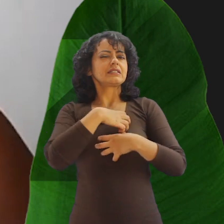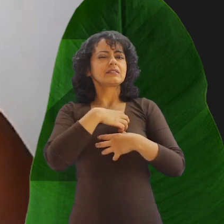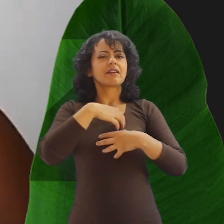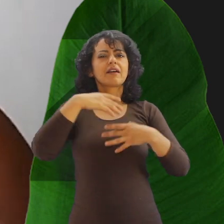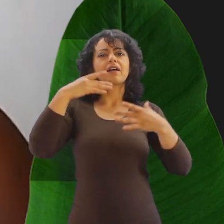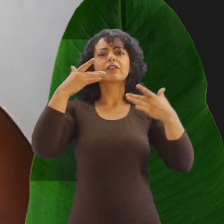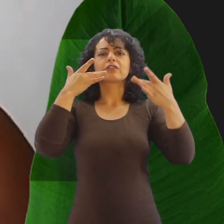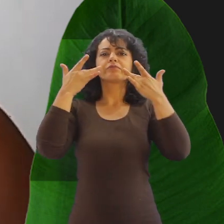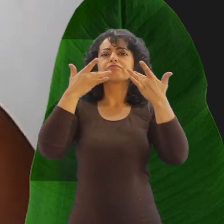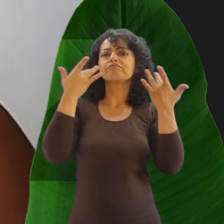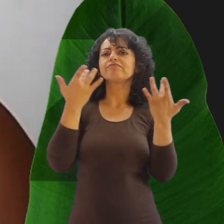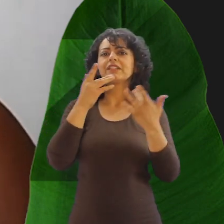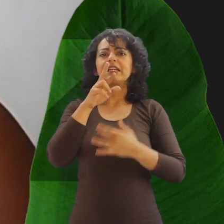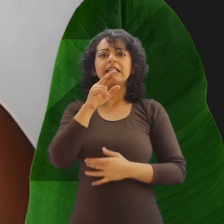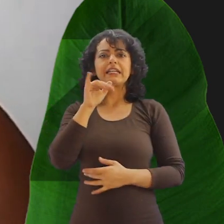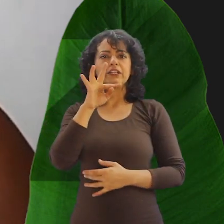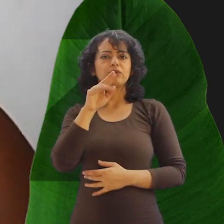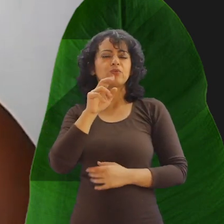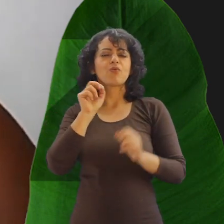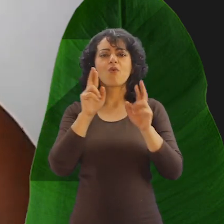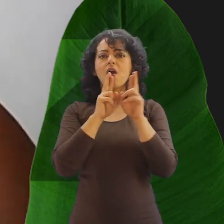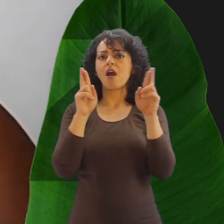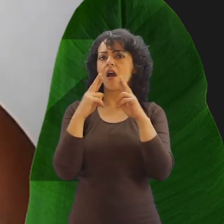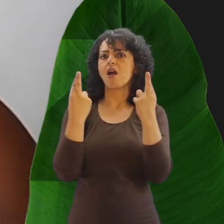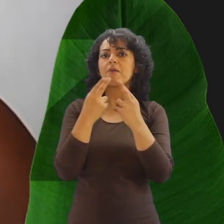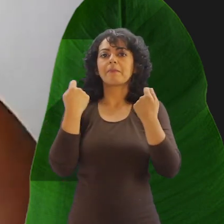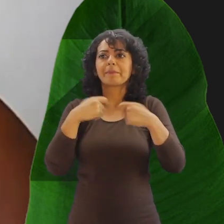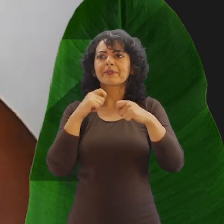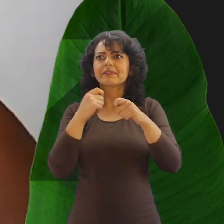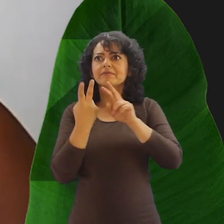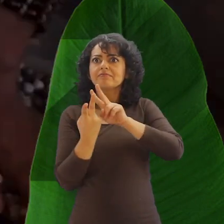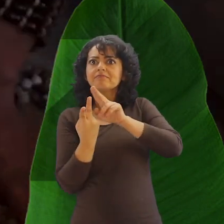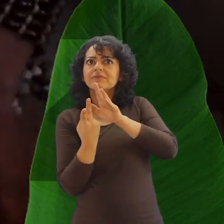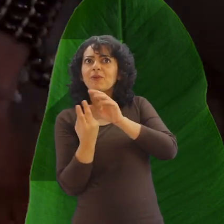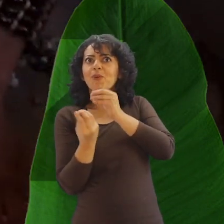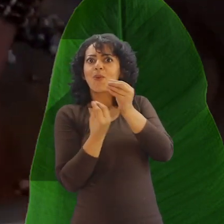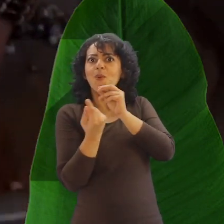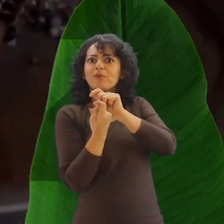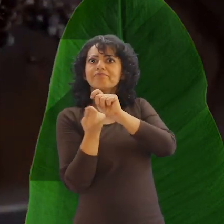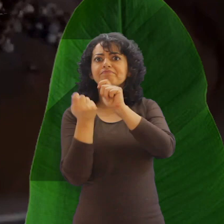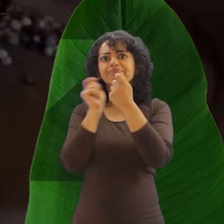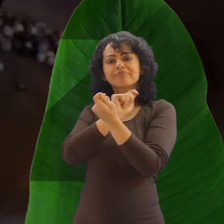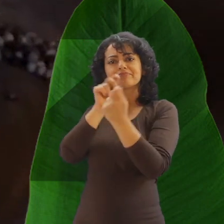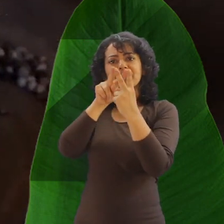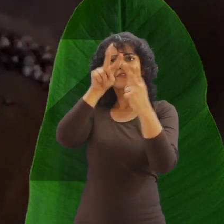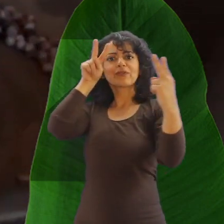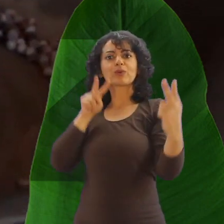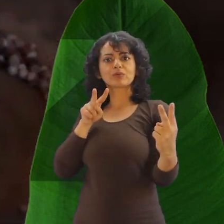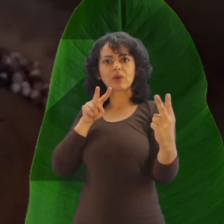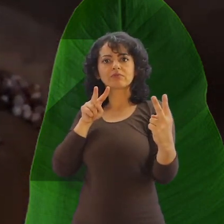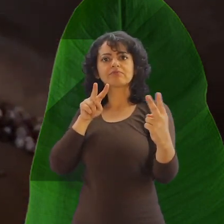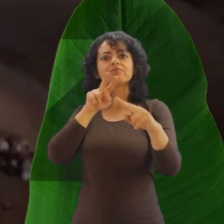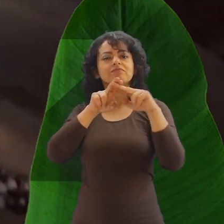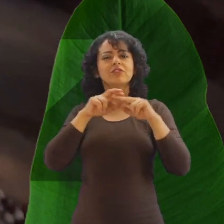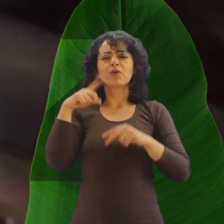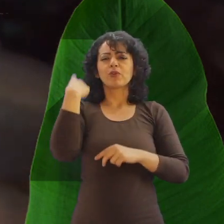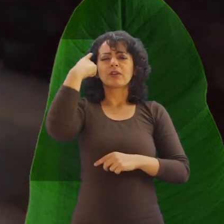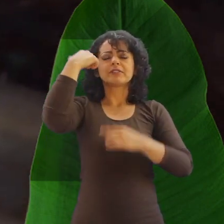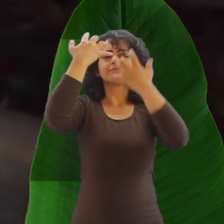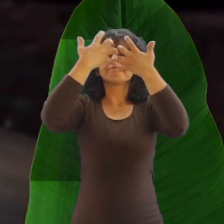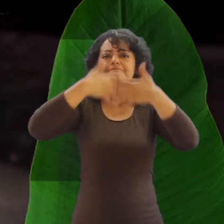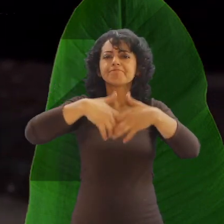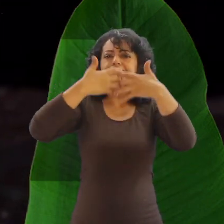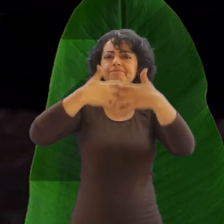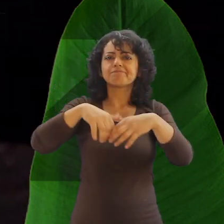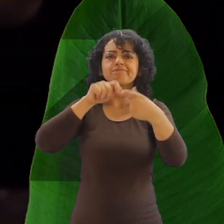ritualístico, que tem luz, que tem cores, que tem música ao vivo, para um espetáculo virtual. Então, a gente repensou todo